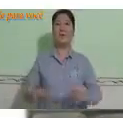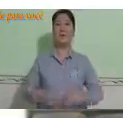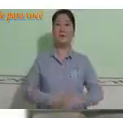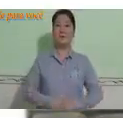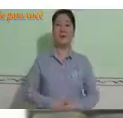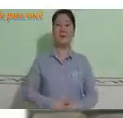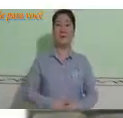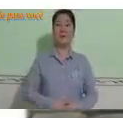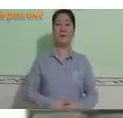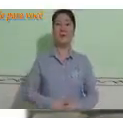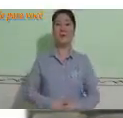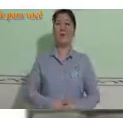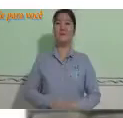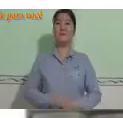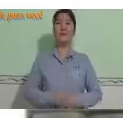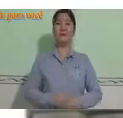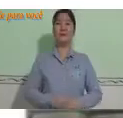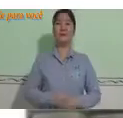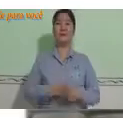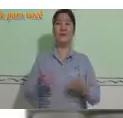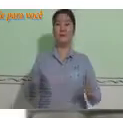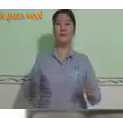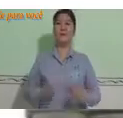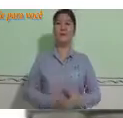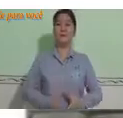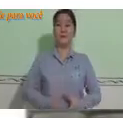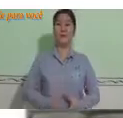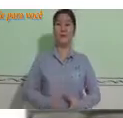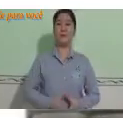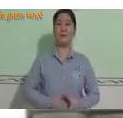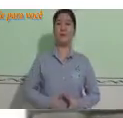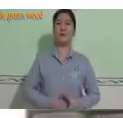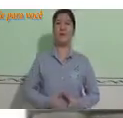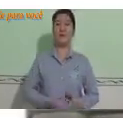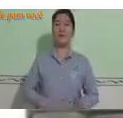a motivação para dar início ao processo de deixar de fumar.